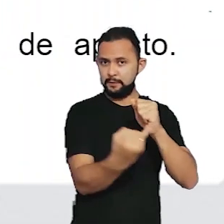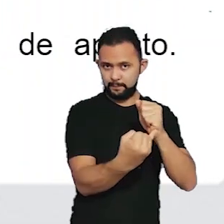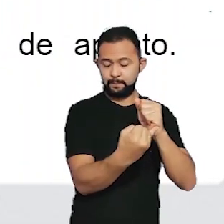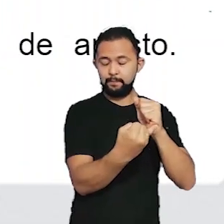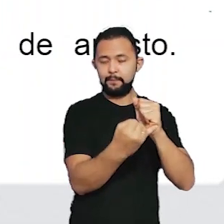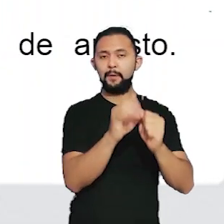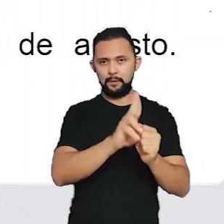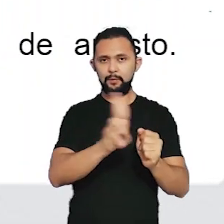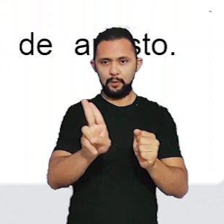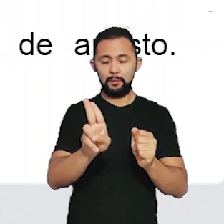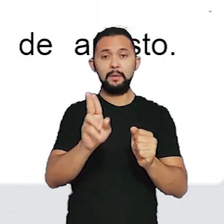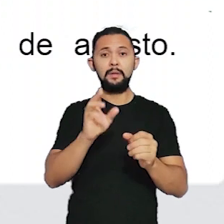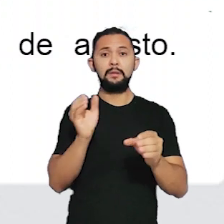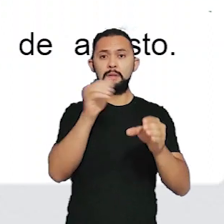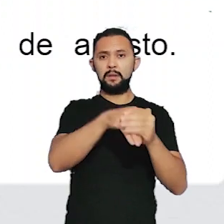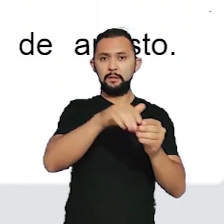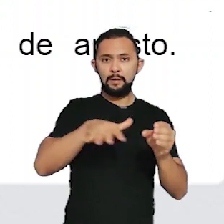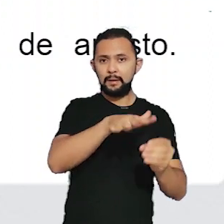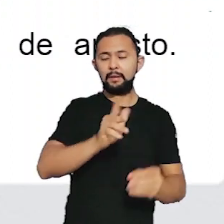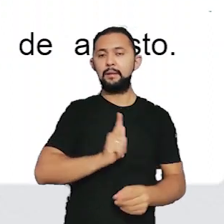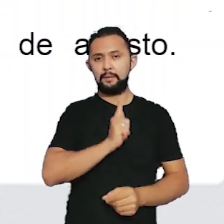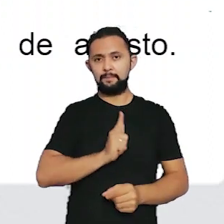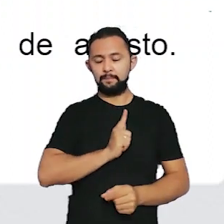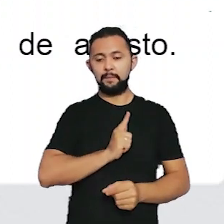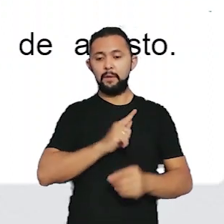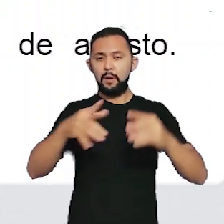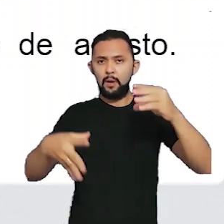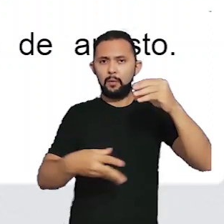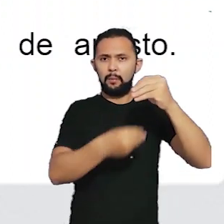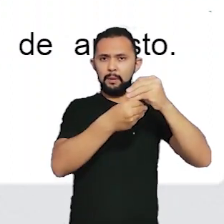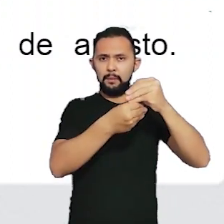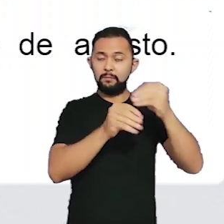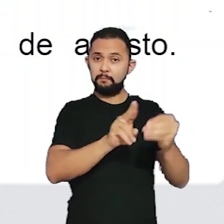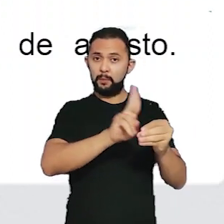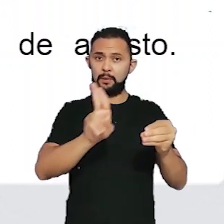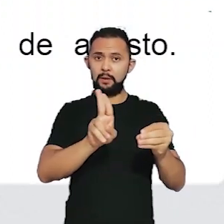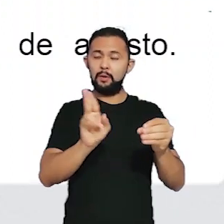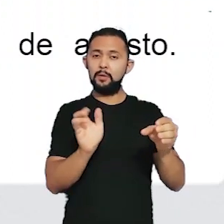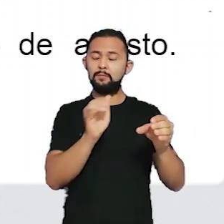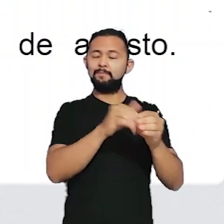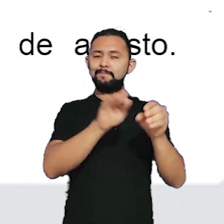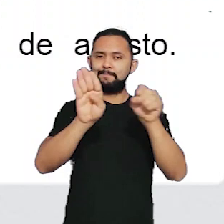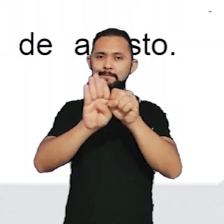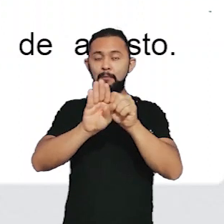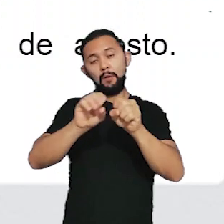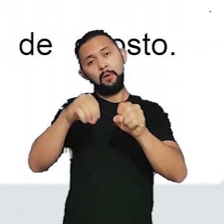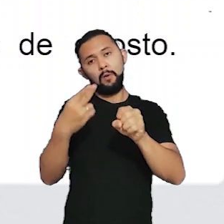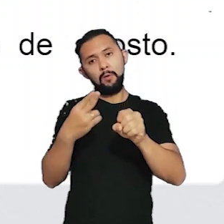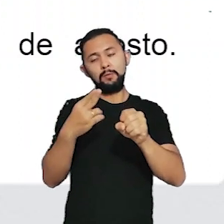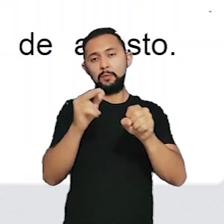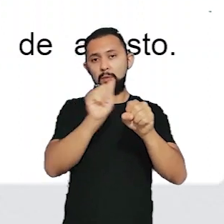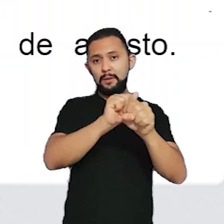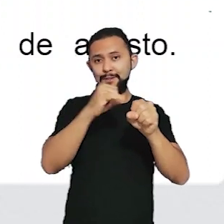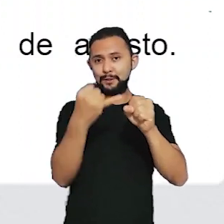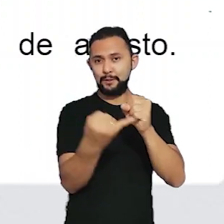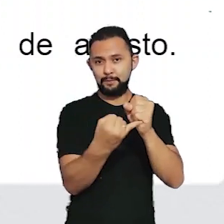chama de nome. Então, completiva nominal é o complemento de um substantivo ou de um adjetivo. Então, ele